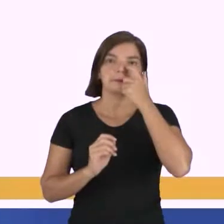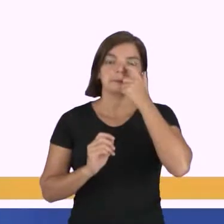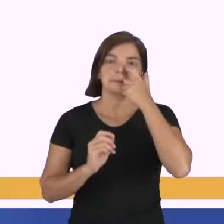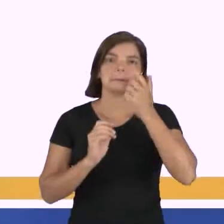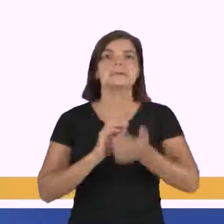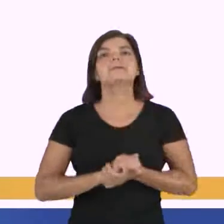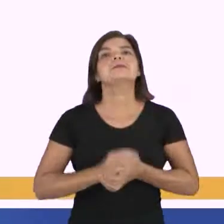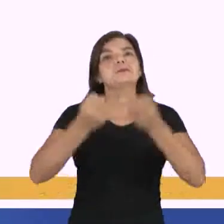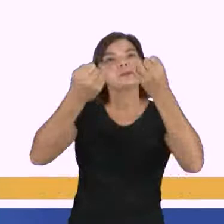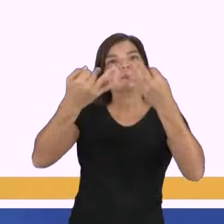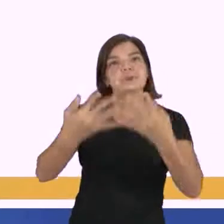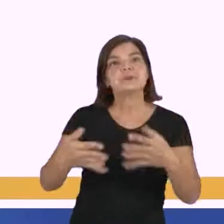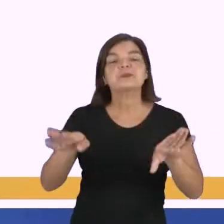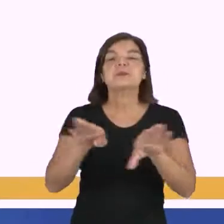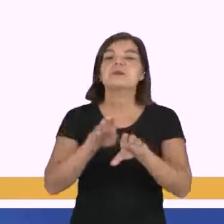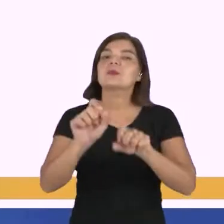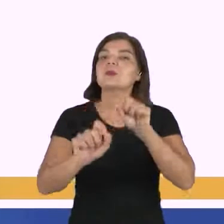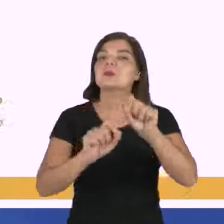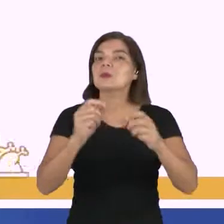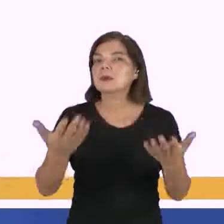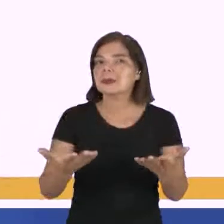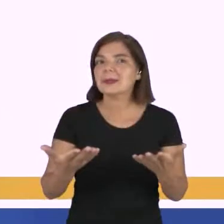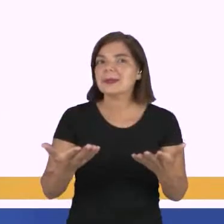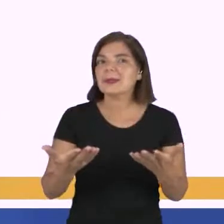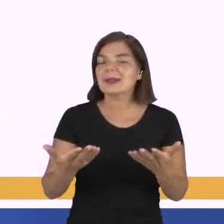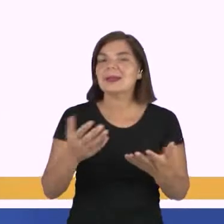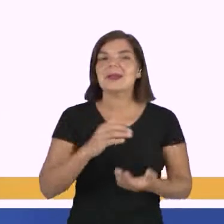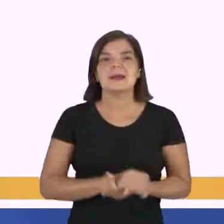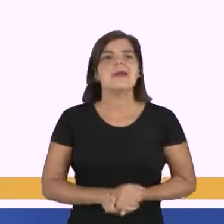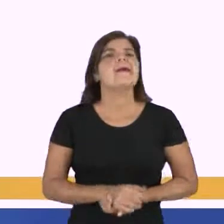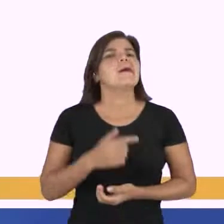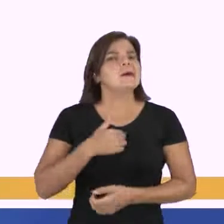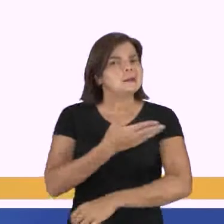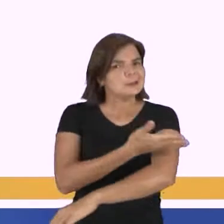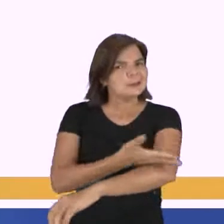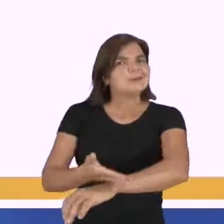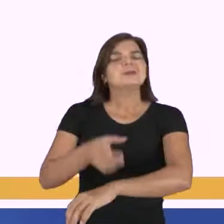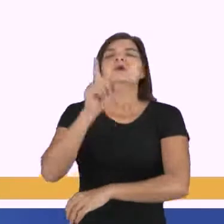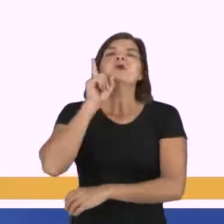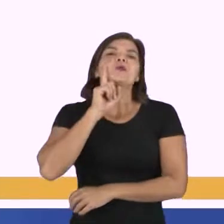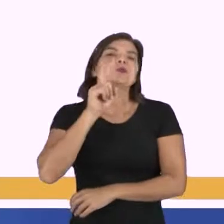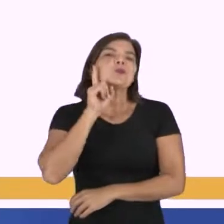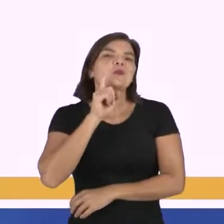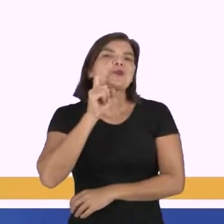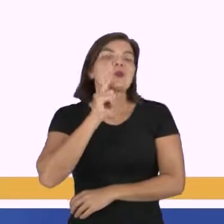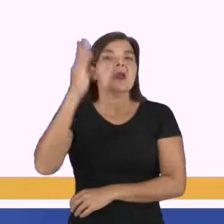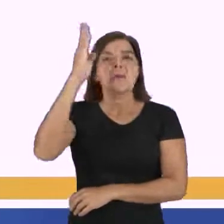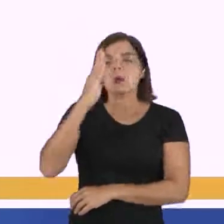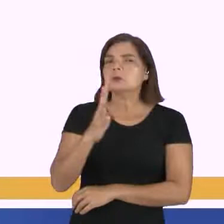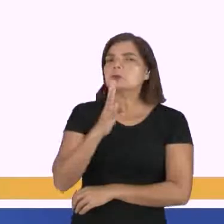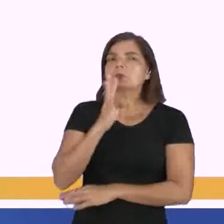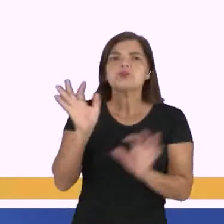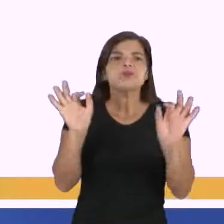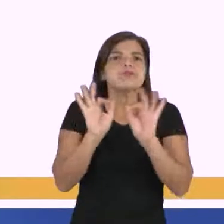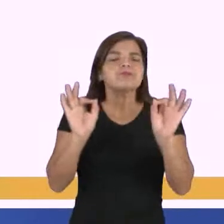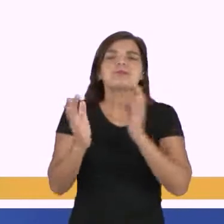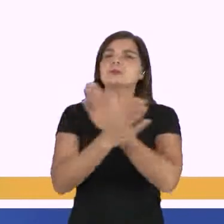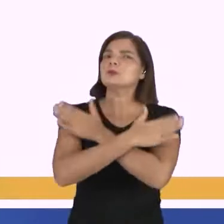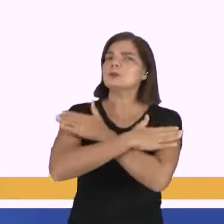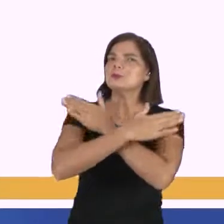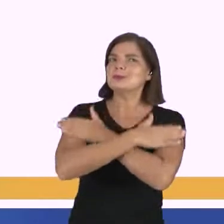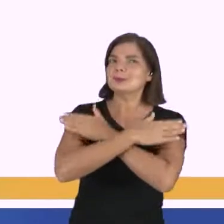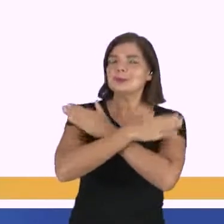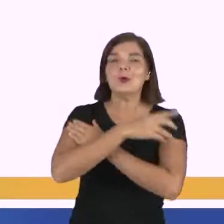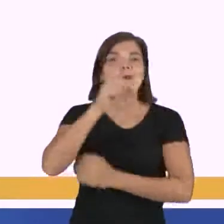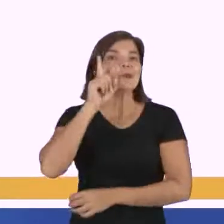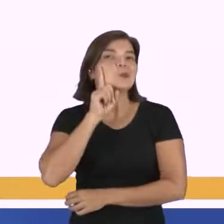pouquinho também sobre o Thanksgiving. Essa é muito tradicional nos Estados Unidos e muitos brasileiros não conhecem esse feriado. Lá